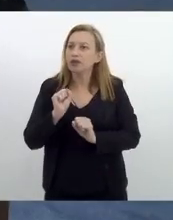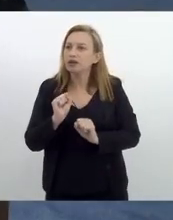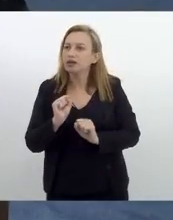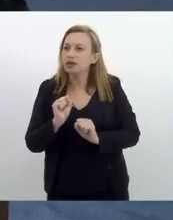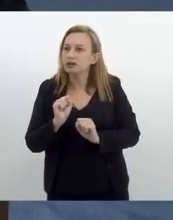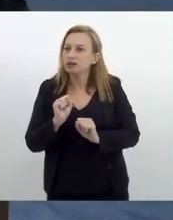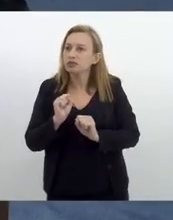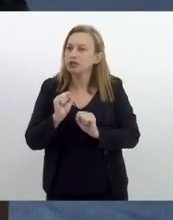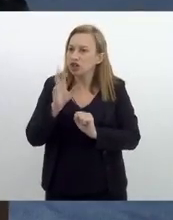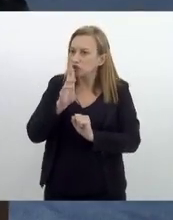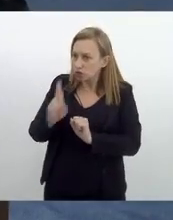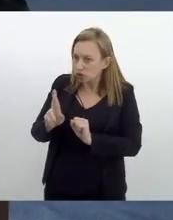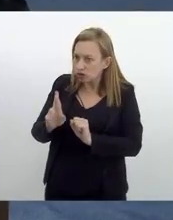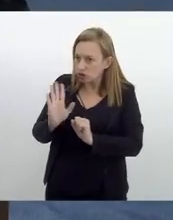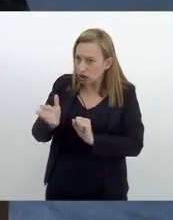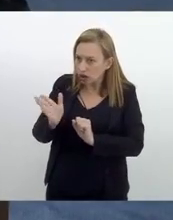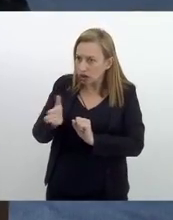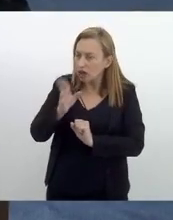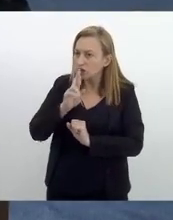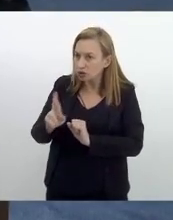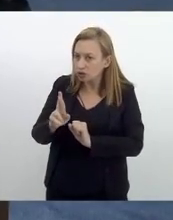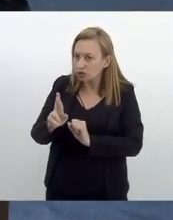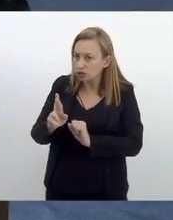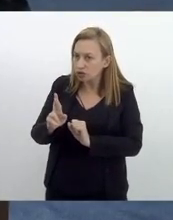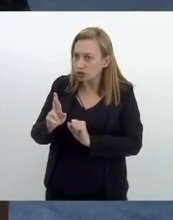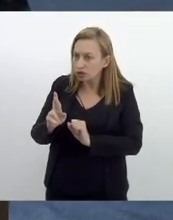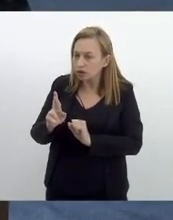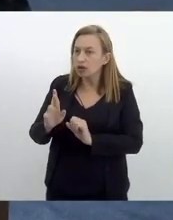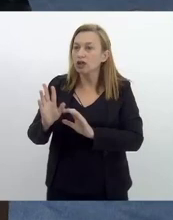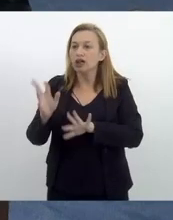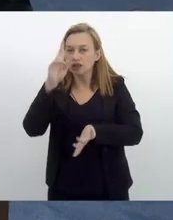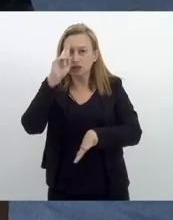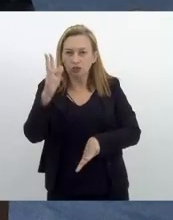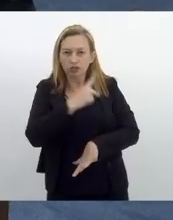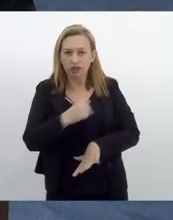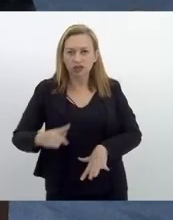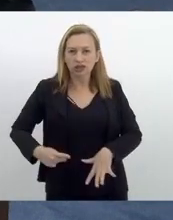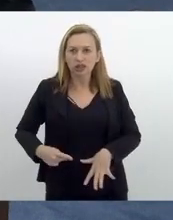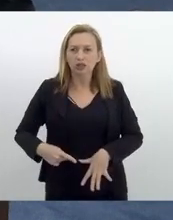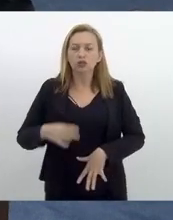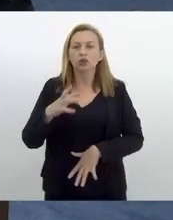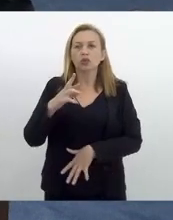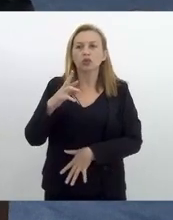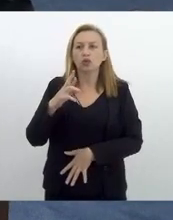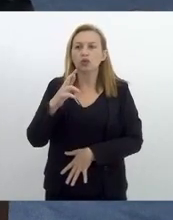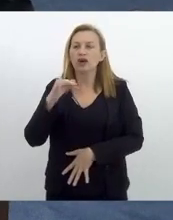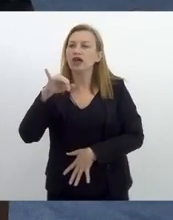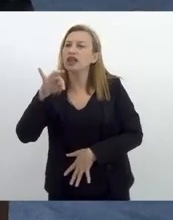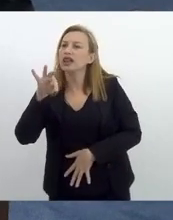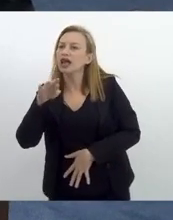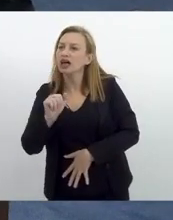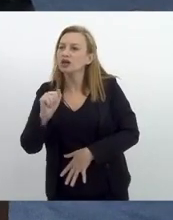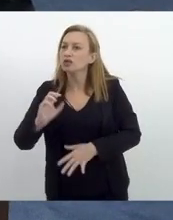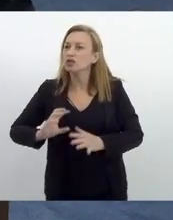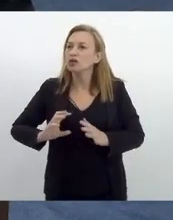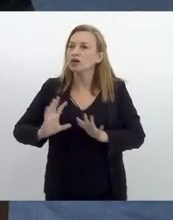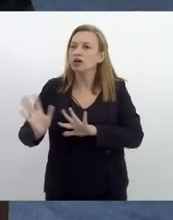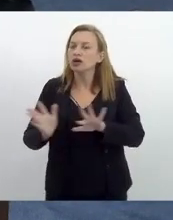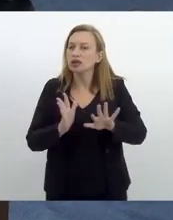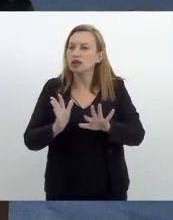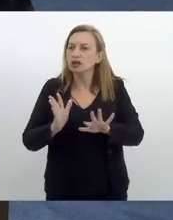você respondeu a questão do PSOL? É só isso. Presidente, eu Renato aqui pela bancada do PSOL.